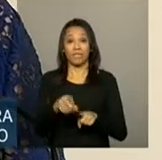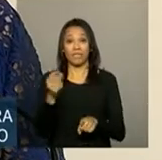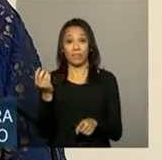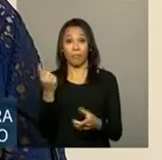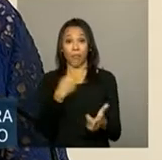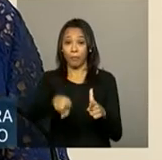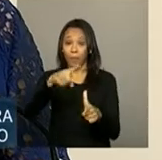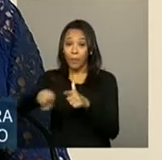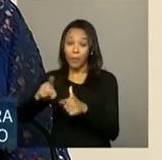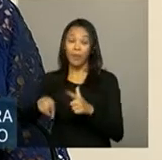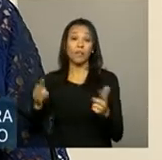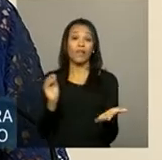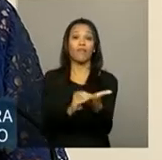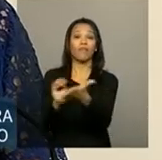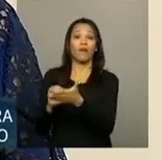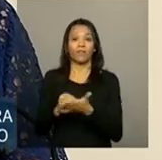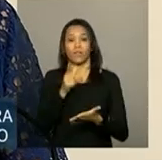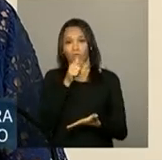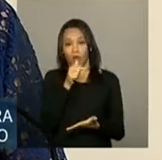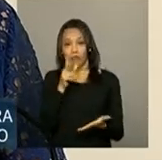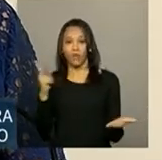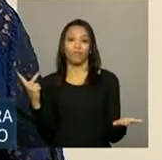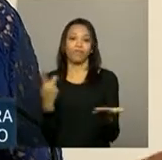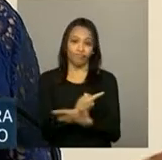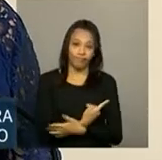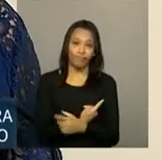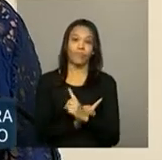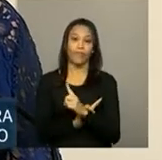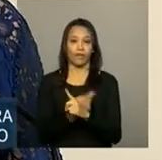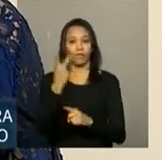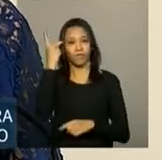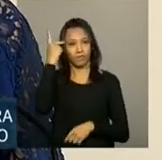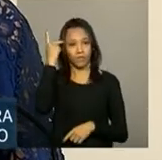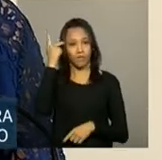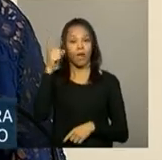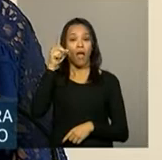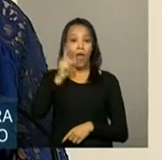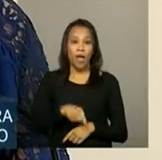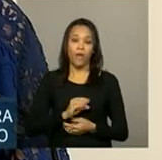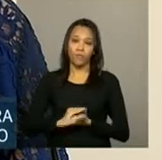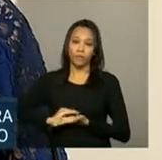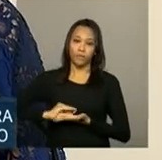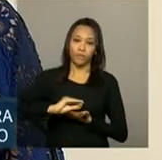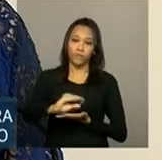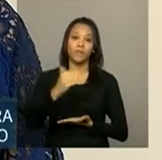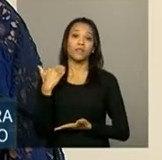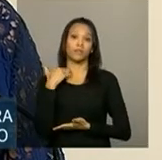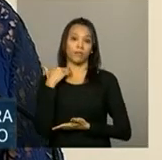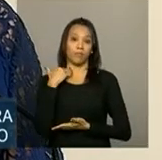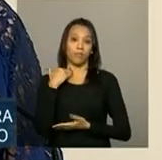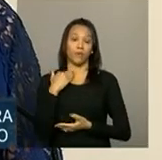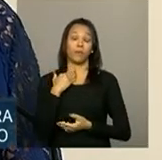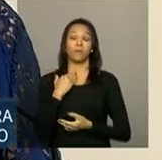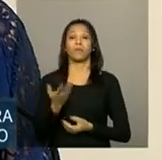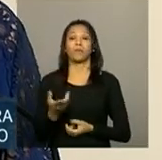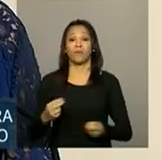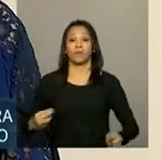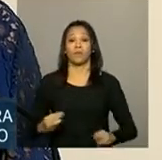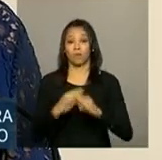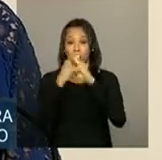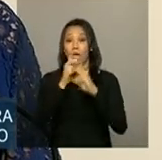grave crise hídrica O que passa o estado é um financiamento da Caixa um consórcio é uma ppp